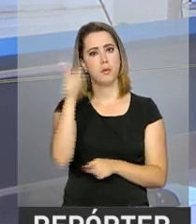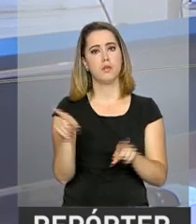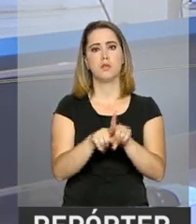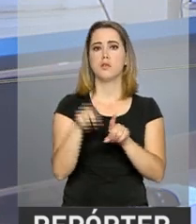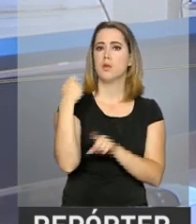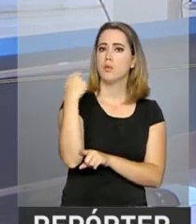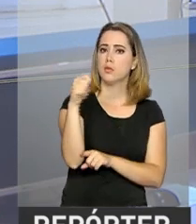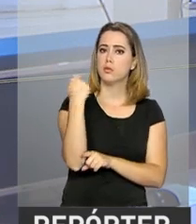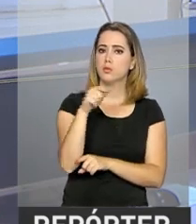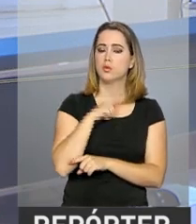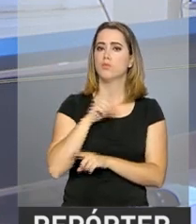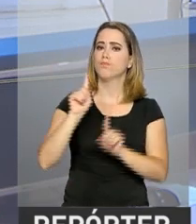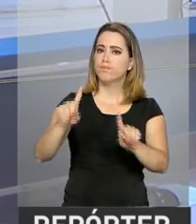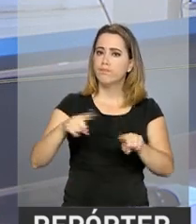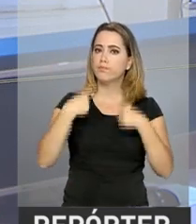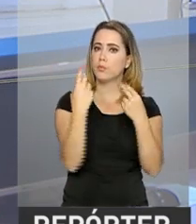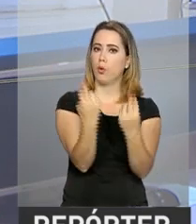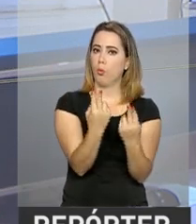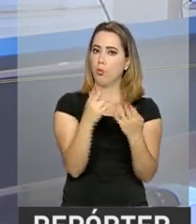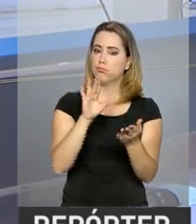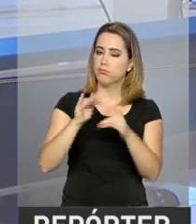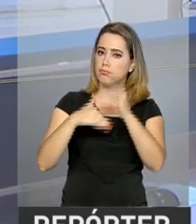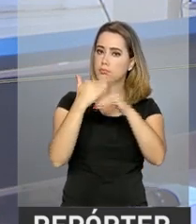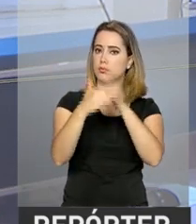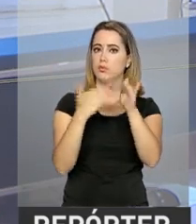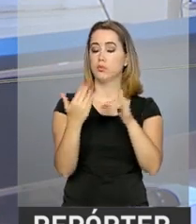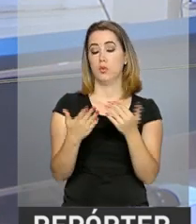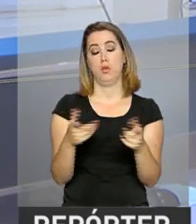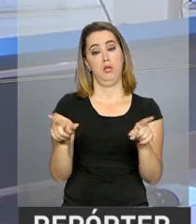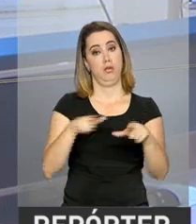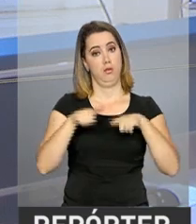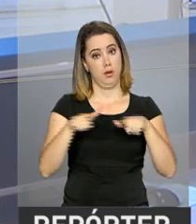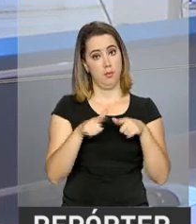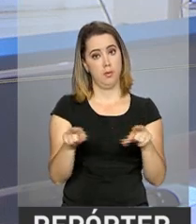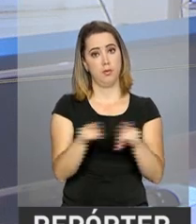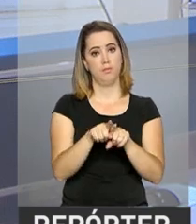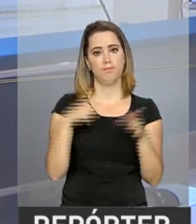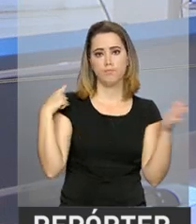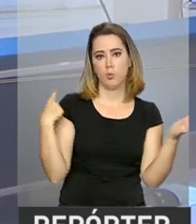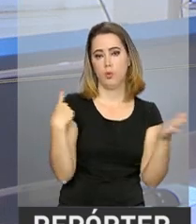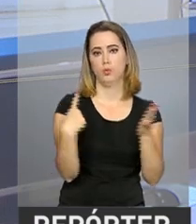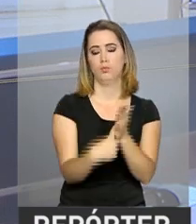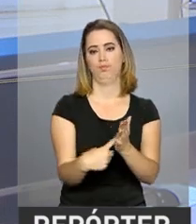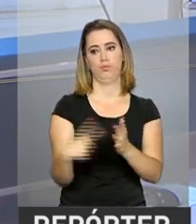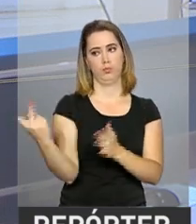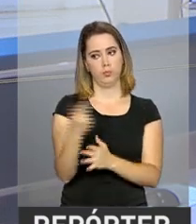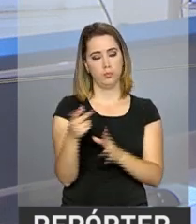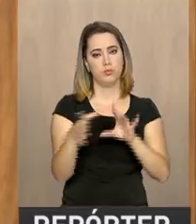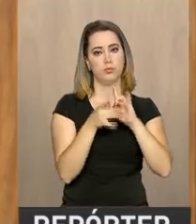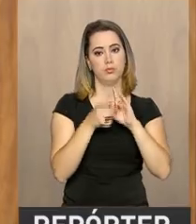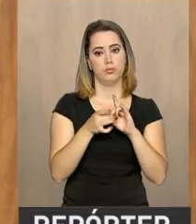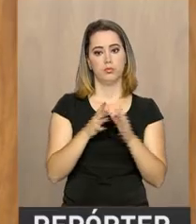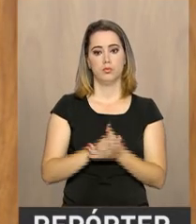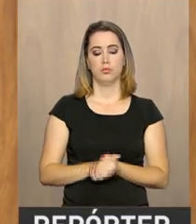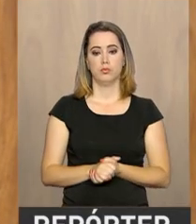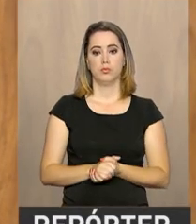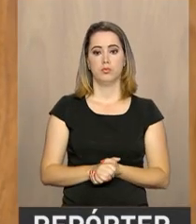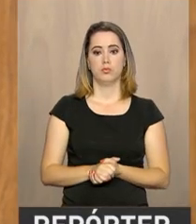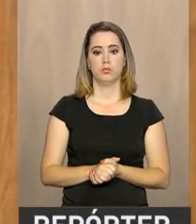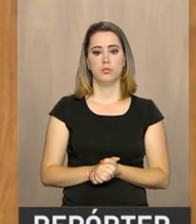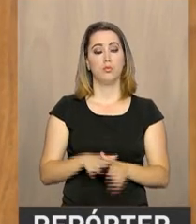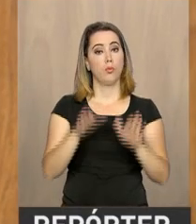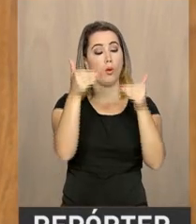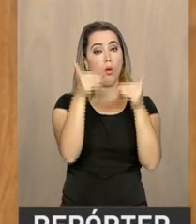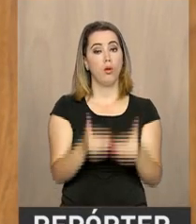semelhantes para promover o crescimento e o emprego e aposta na cooperação entre os países